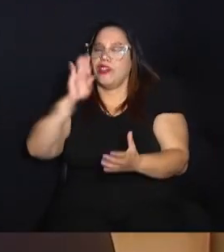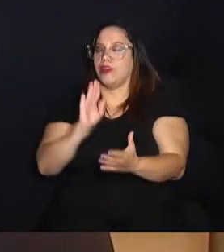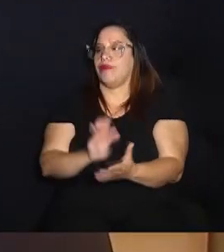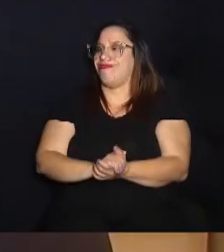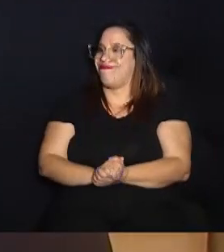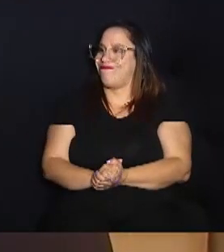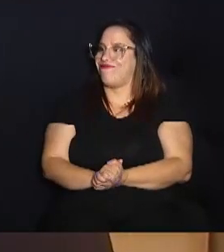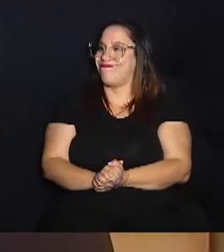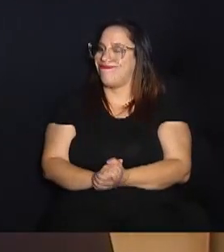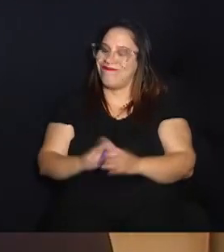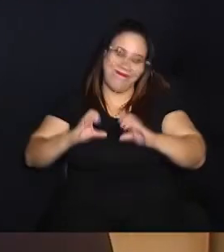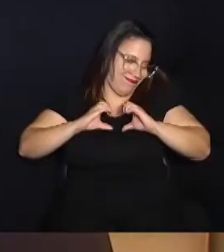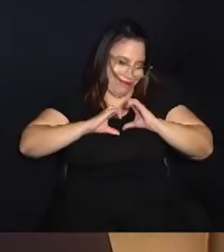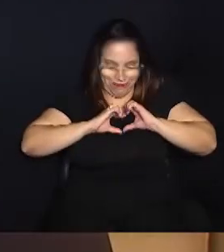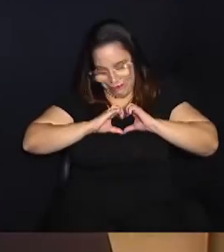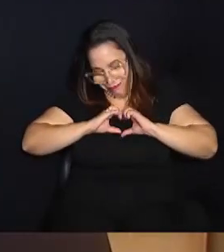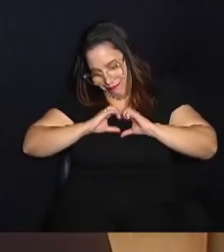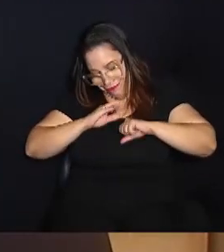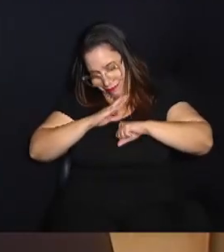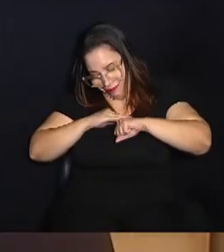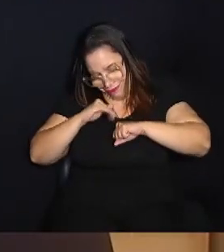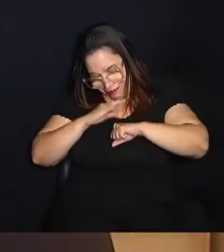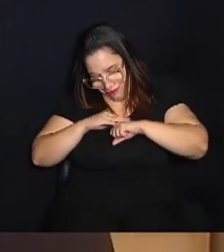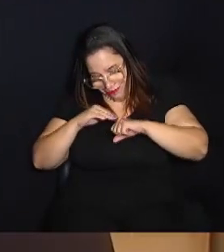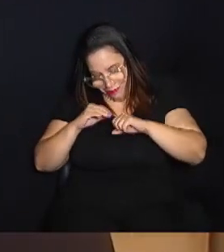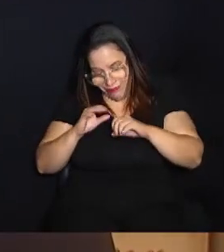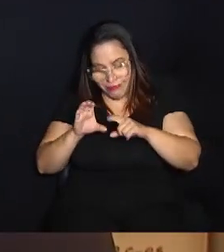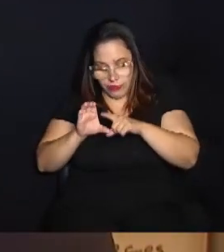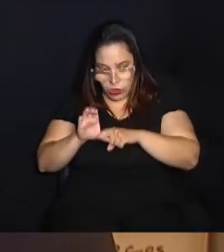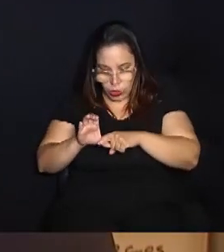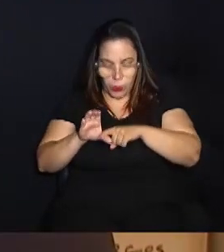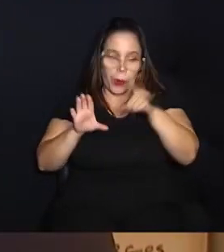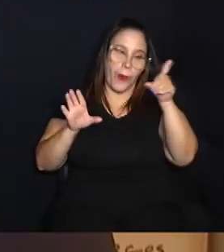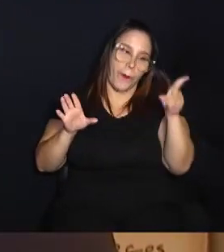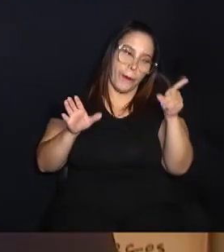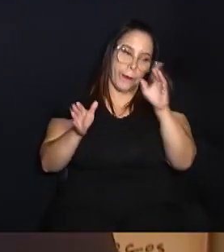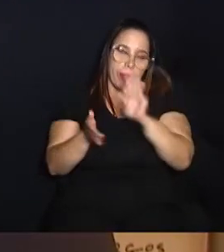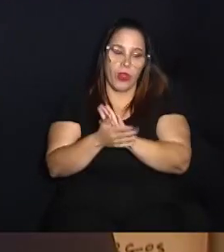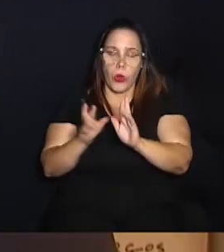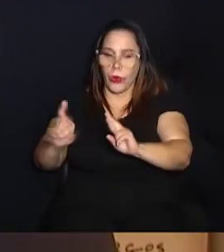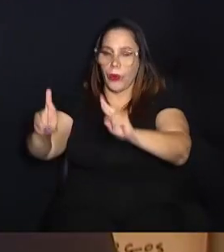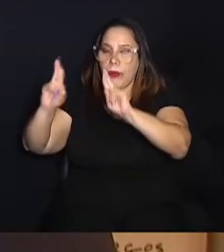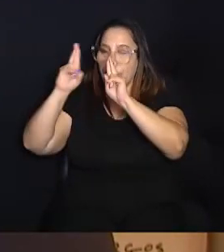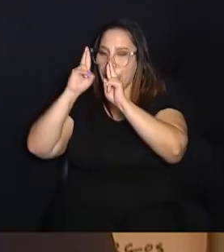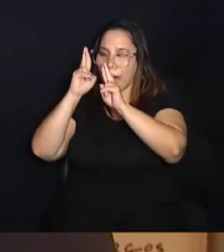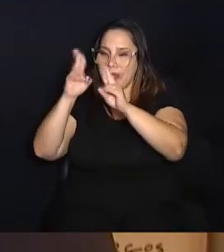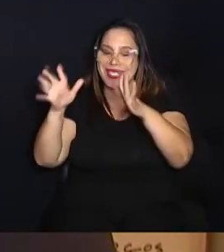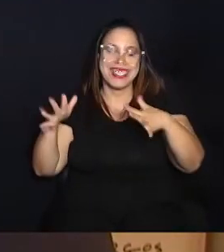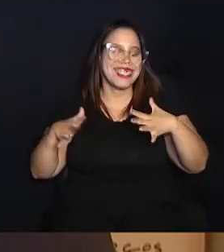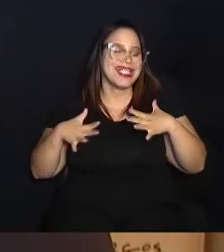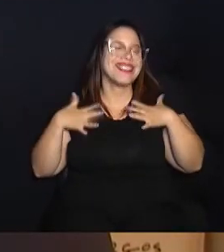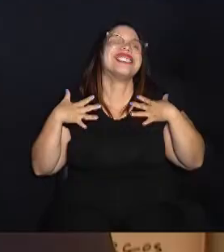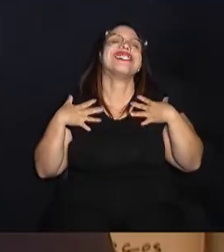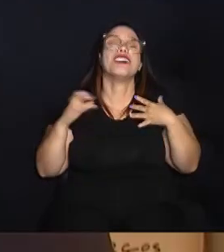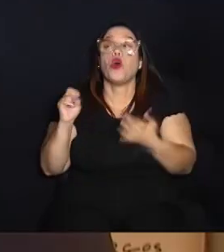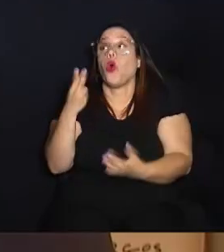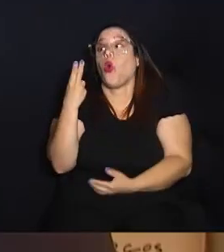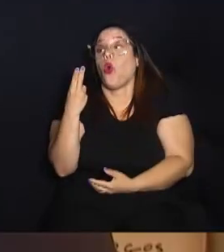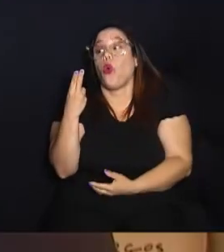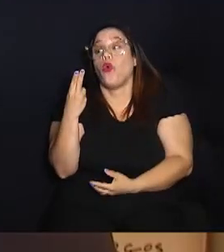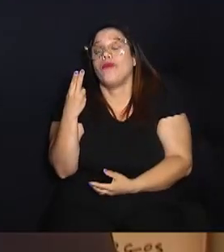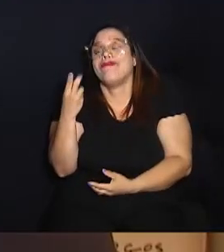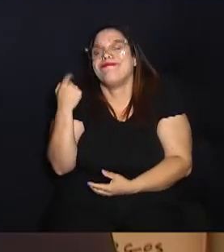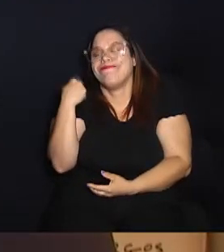da amorosidade, da utopia, da esperança, da alegria. Ou seja,